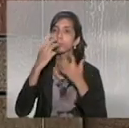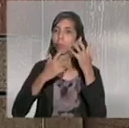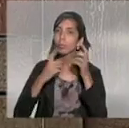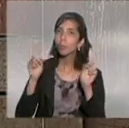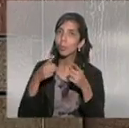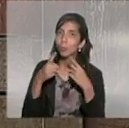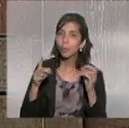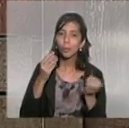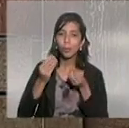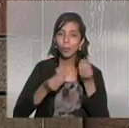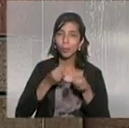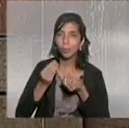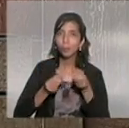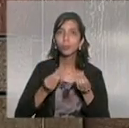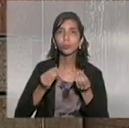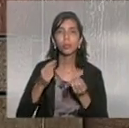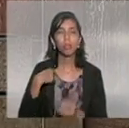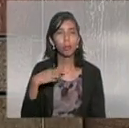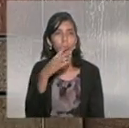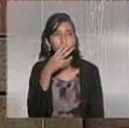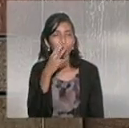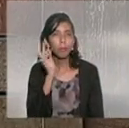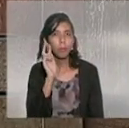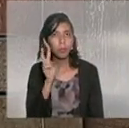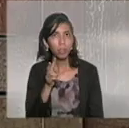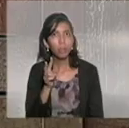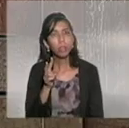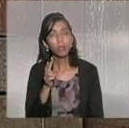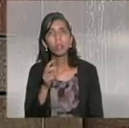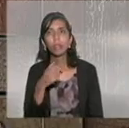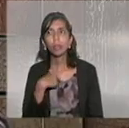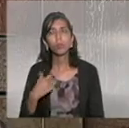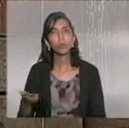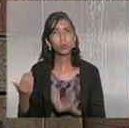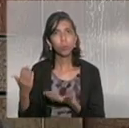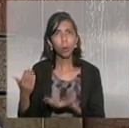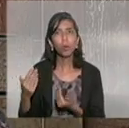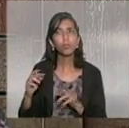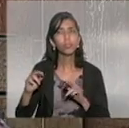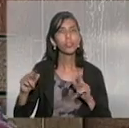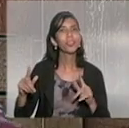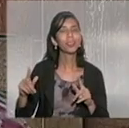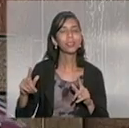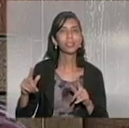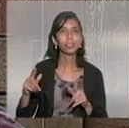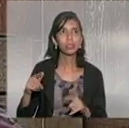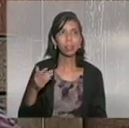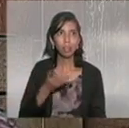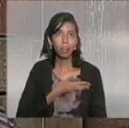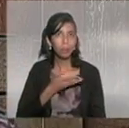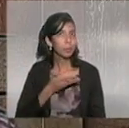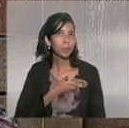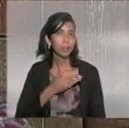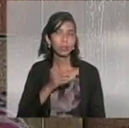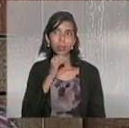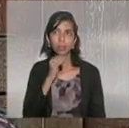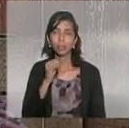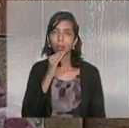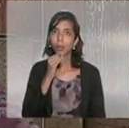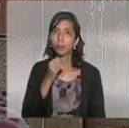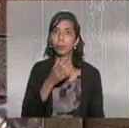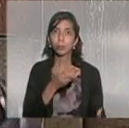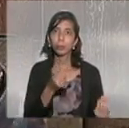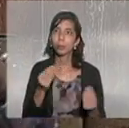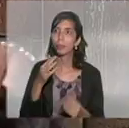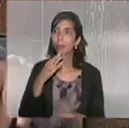as canções, as músicas, os musicais para assistir. Eu tive uma adolescência, uma juventude muito diferente dos meus amigos, por exemplo. Muita